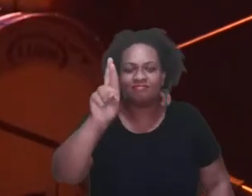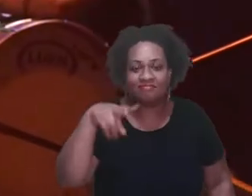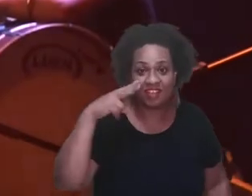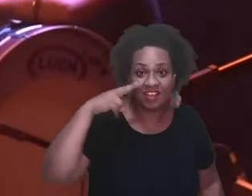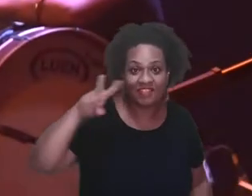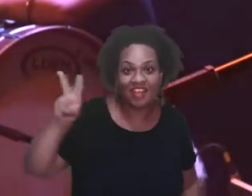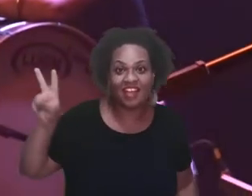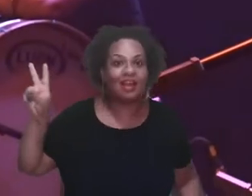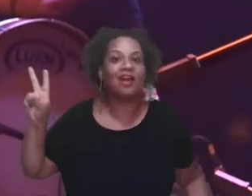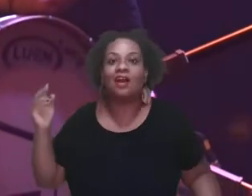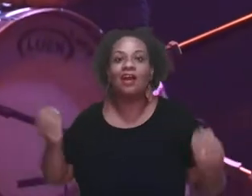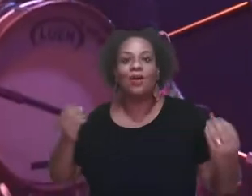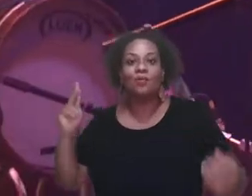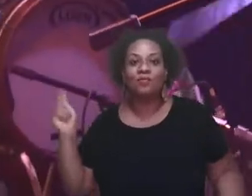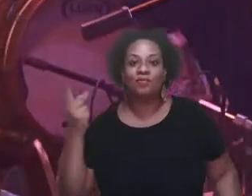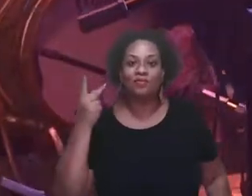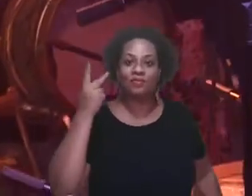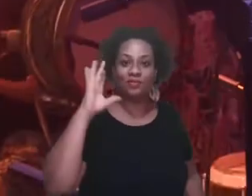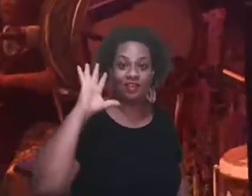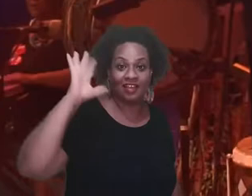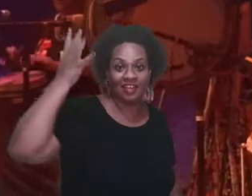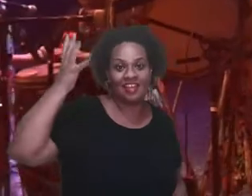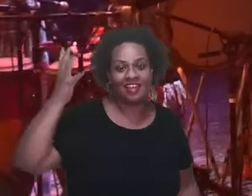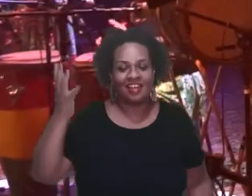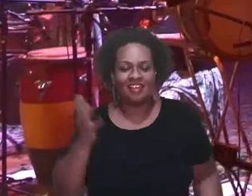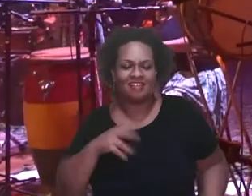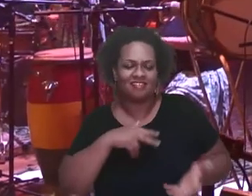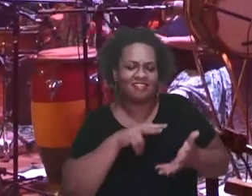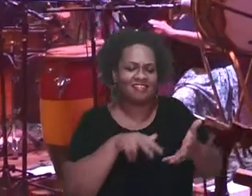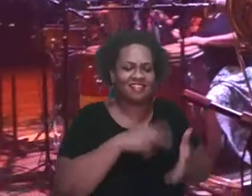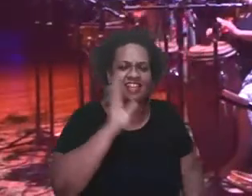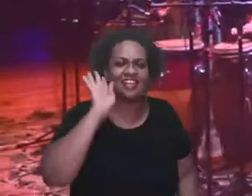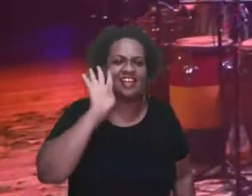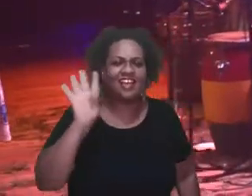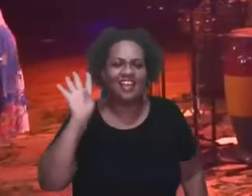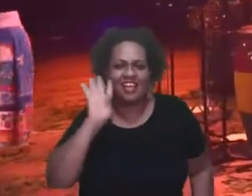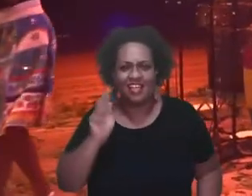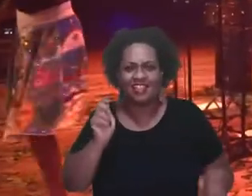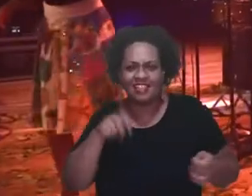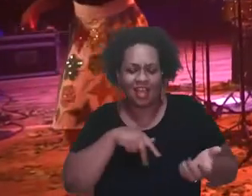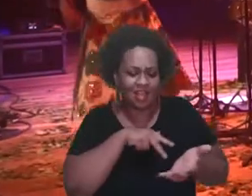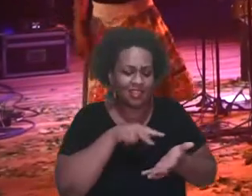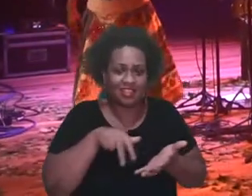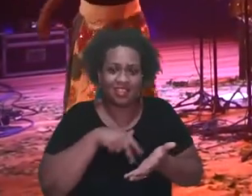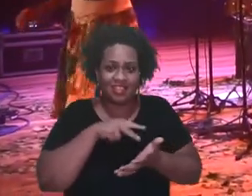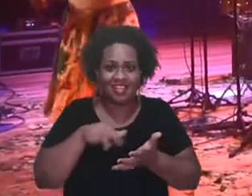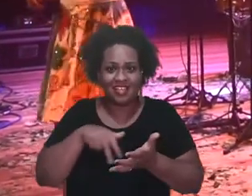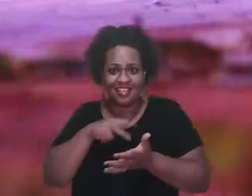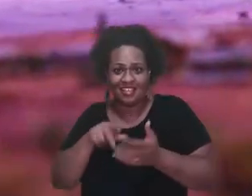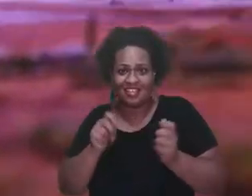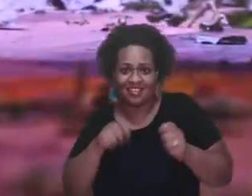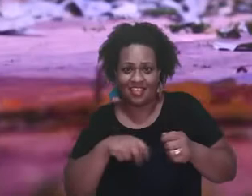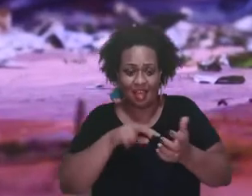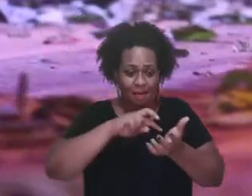aqui Deus Então veja vocês iam descer eu uso ele legal Dá para chegar e dançar